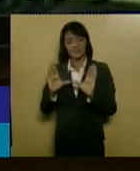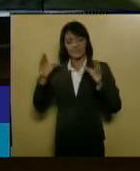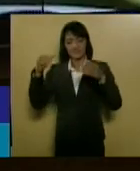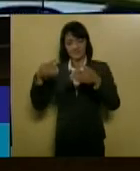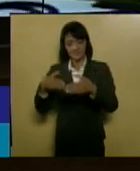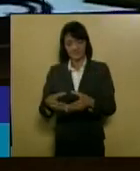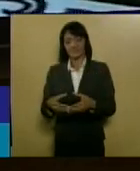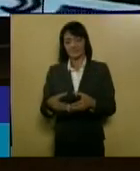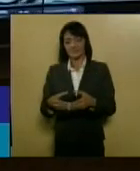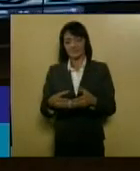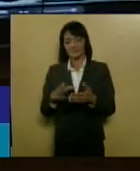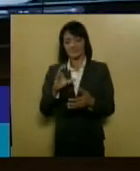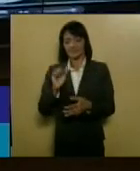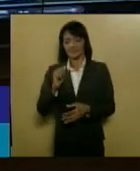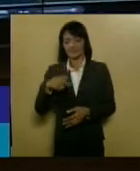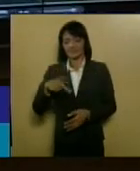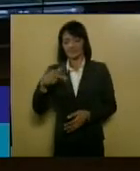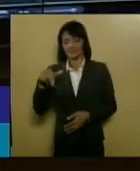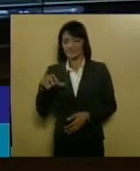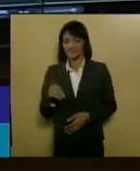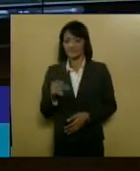Batalhão Campo Grande.